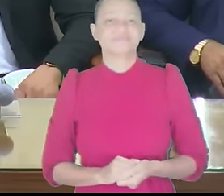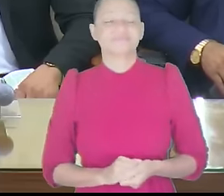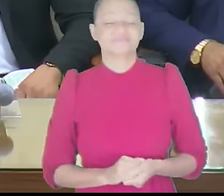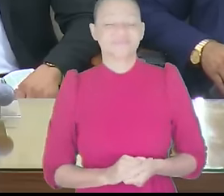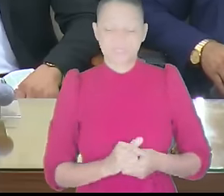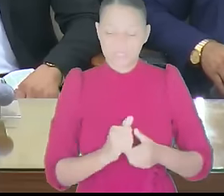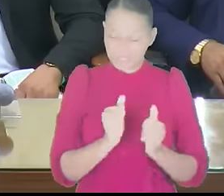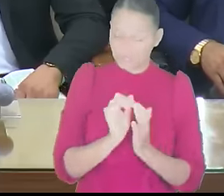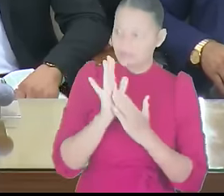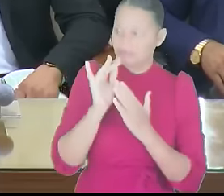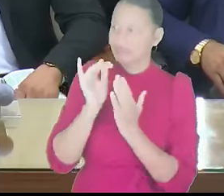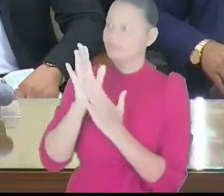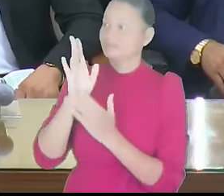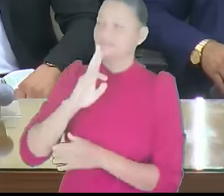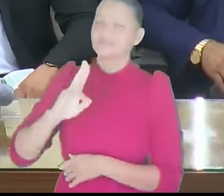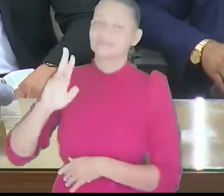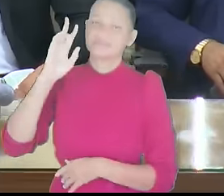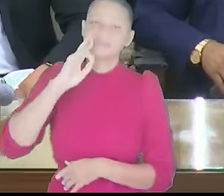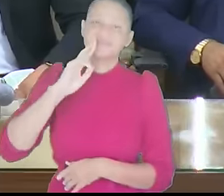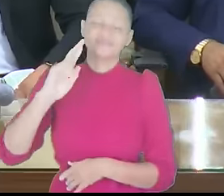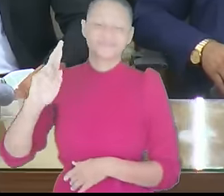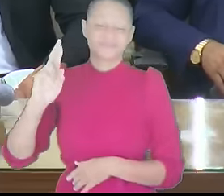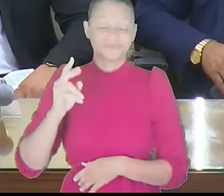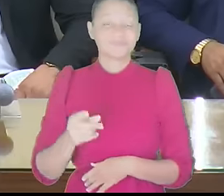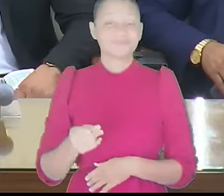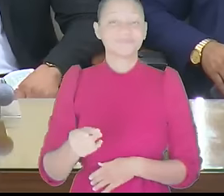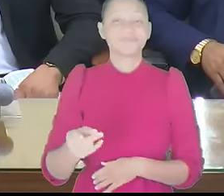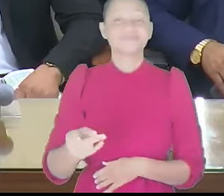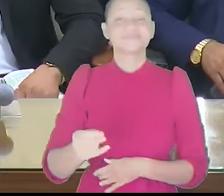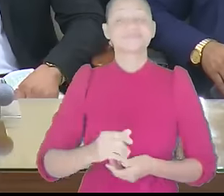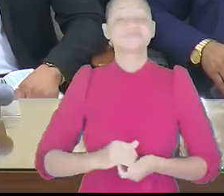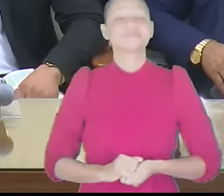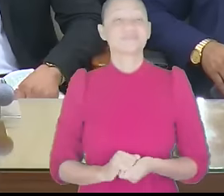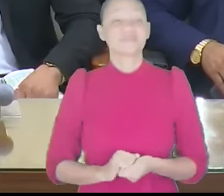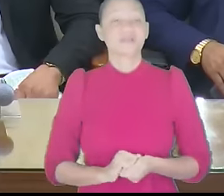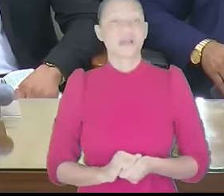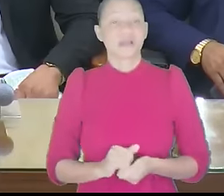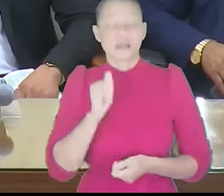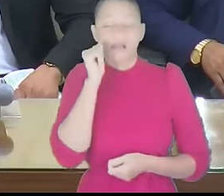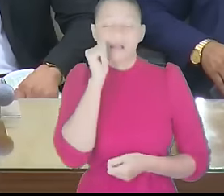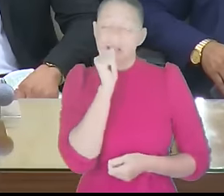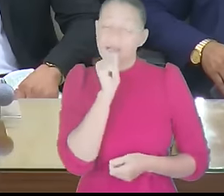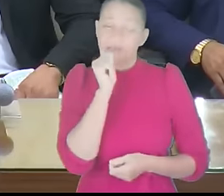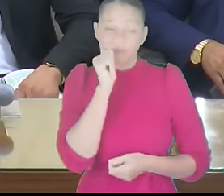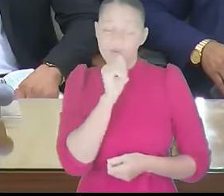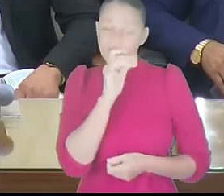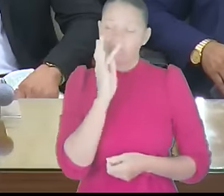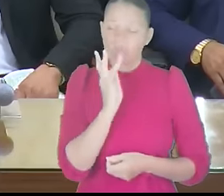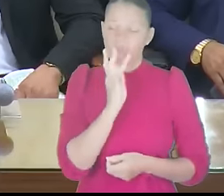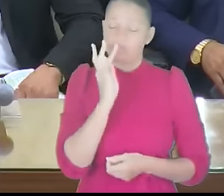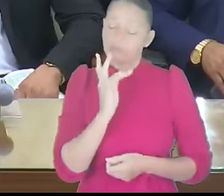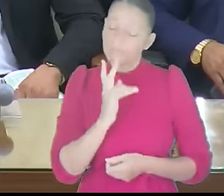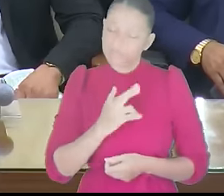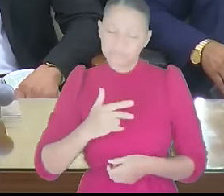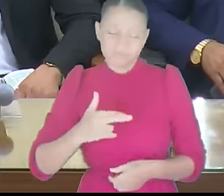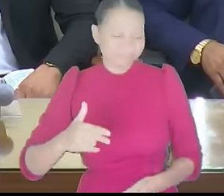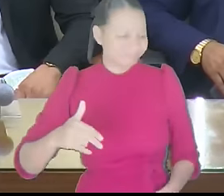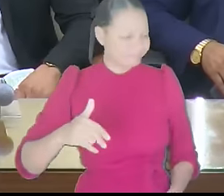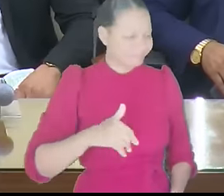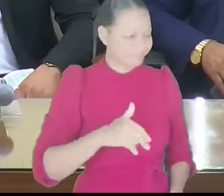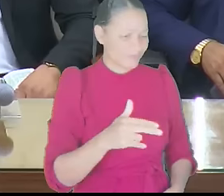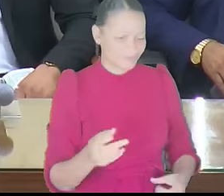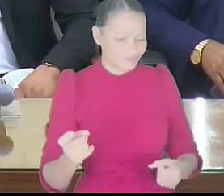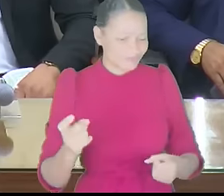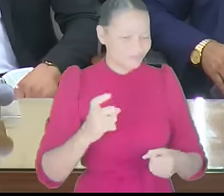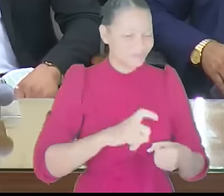Louvado seja o nome do Senhor para sempre. A noiva roda, roda, volta para o jardim. E nós devemos